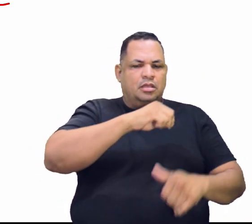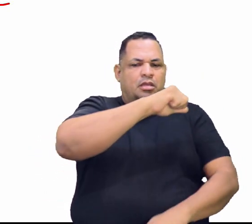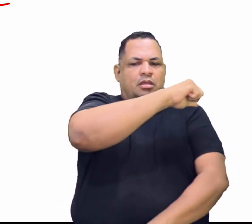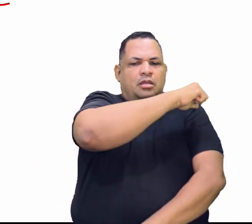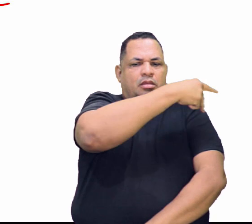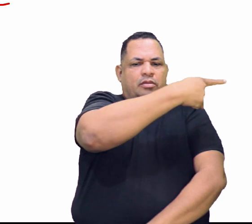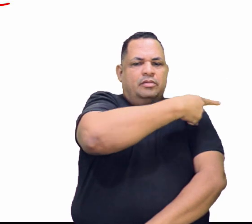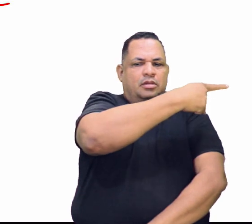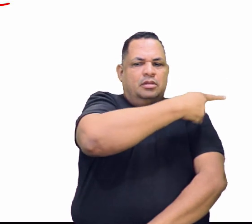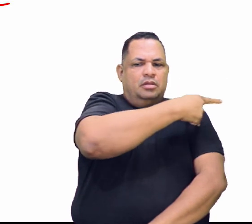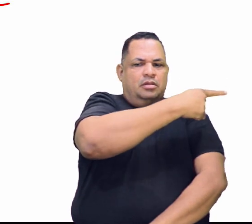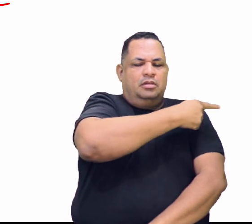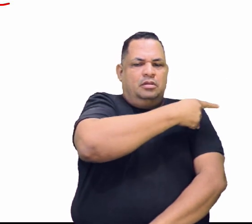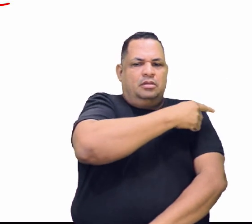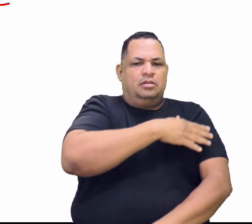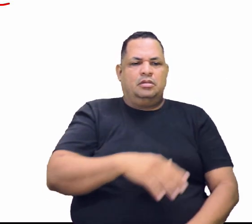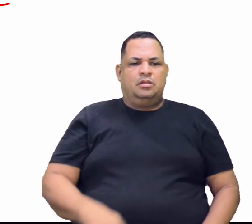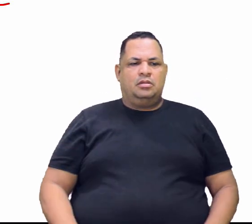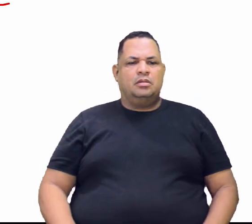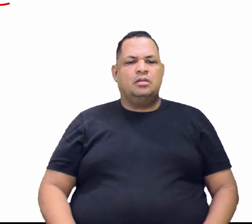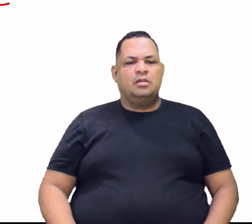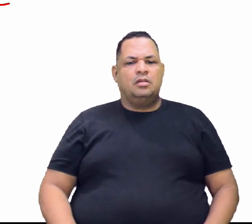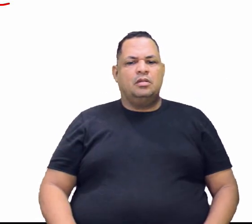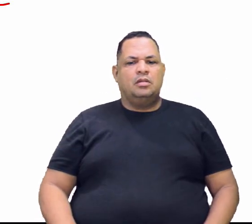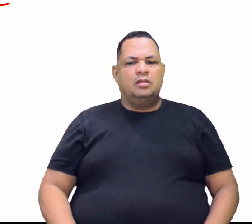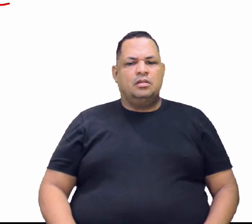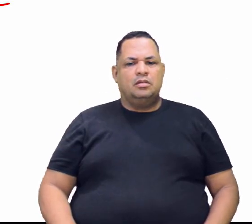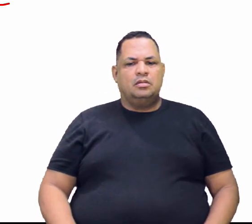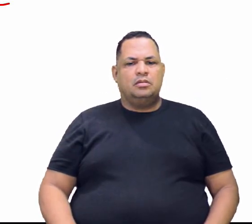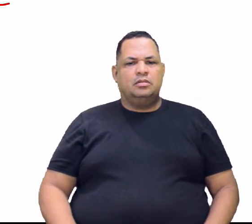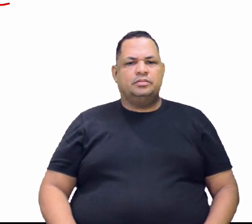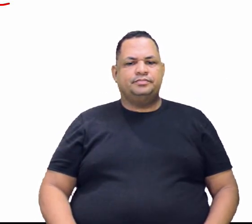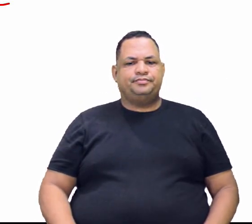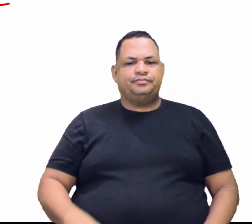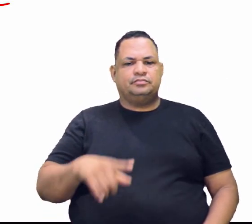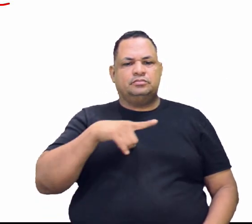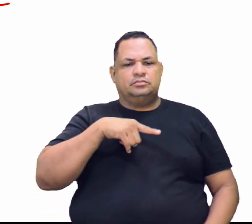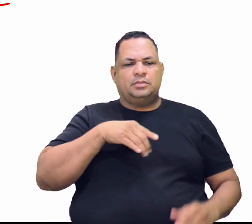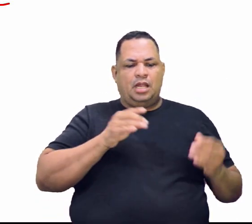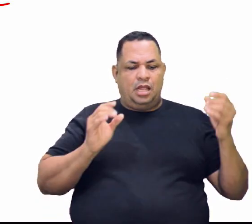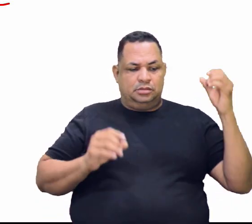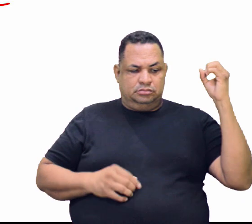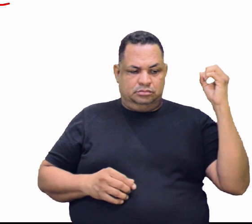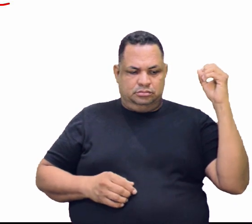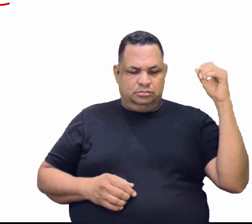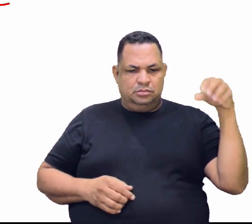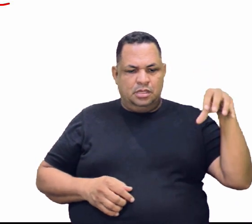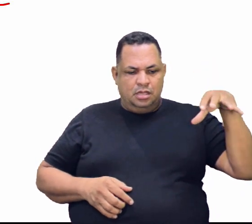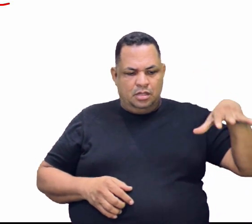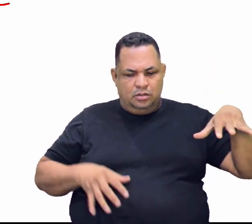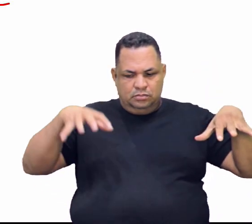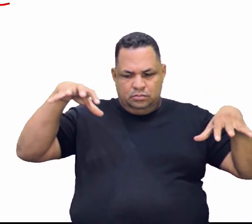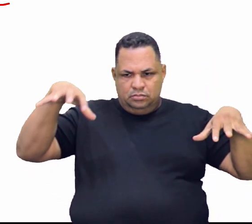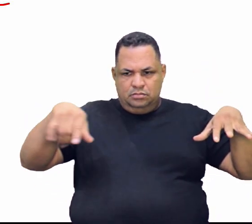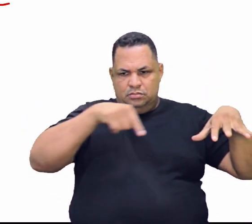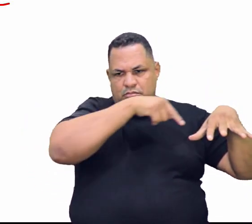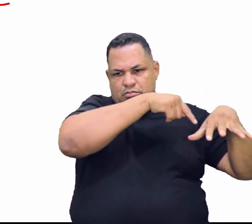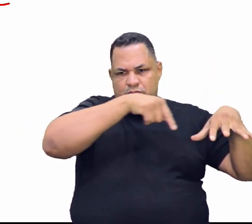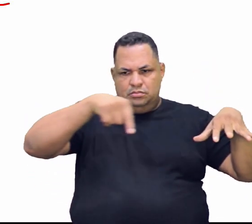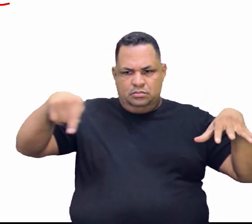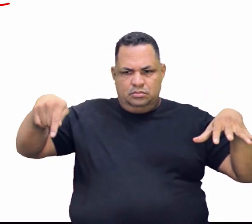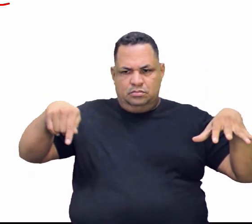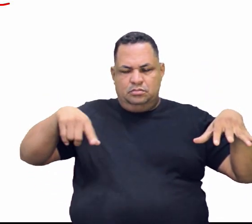os nativos. Nos Campos Novos, no local por onde, denominada Mata da